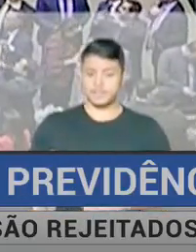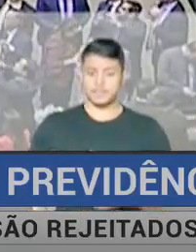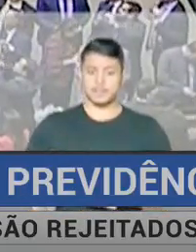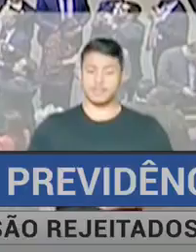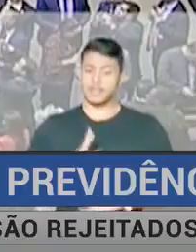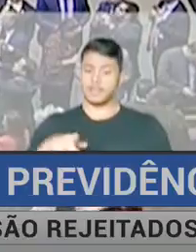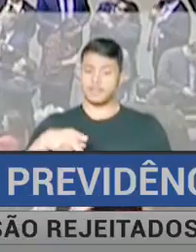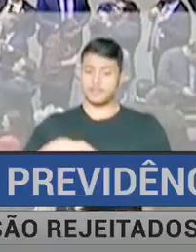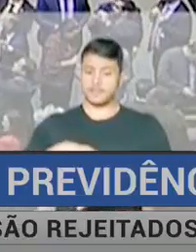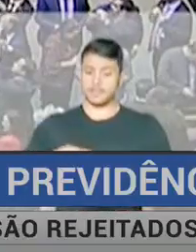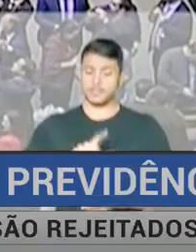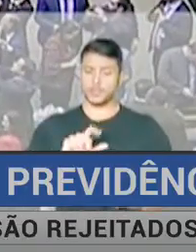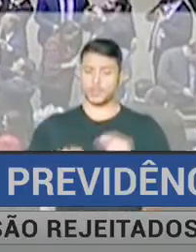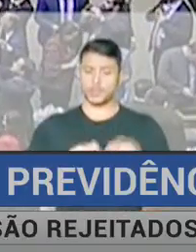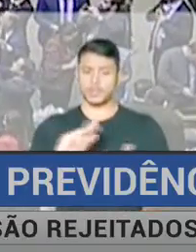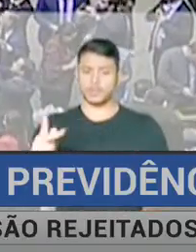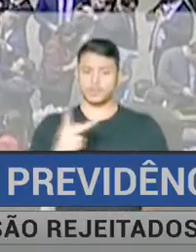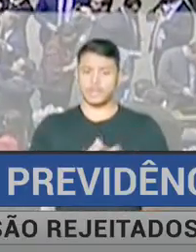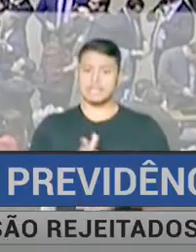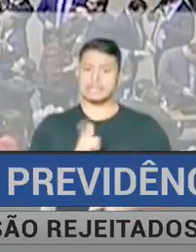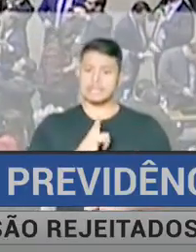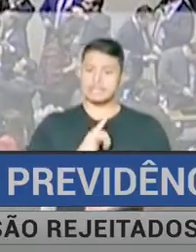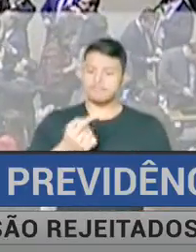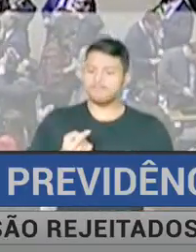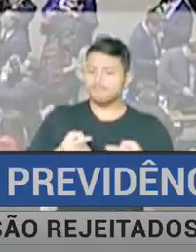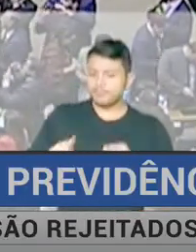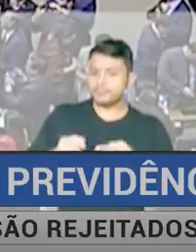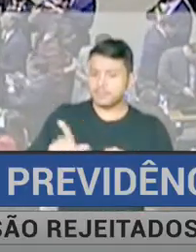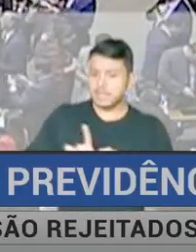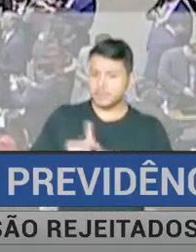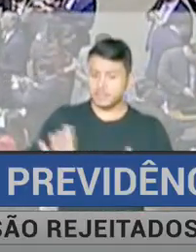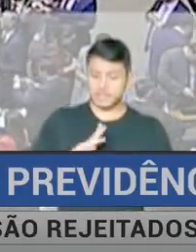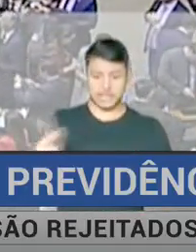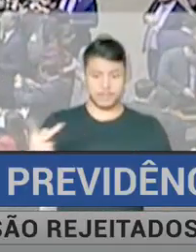votar para aprovar em segundo turno em menos de 5 sessões.